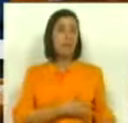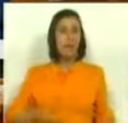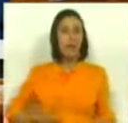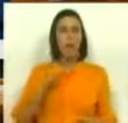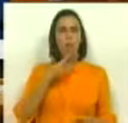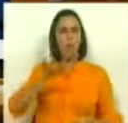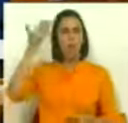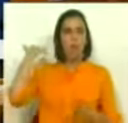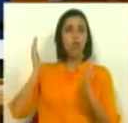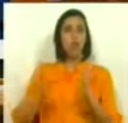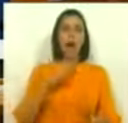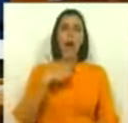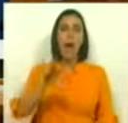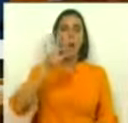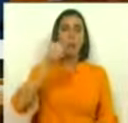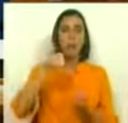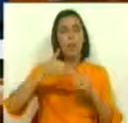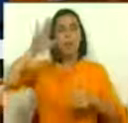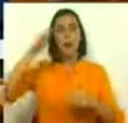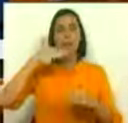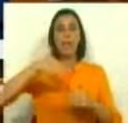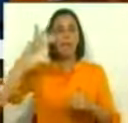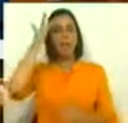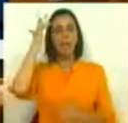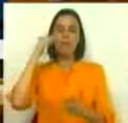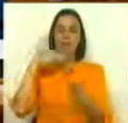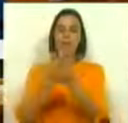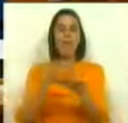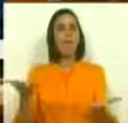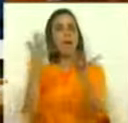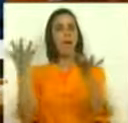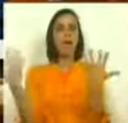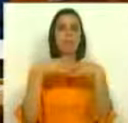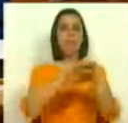desempregados de longa duração com 45 e mais anos para facilitar a sua